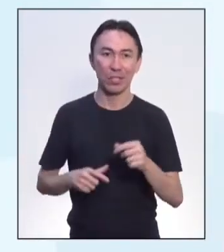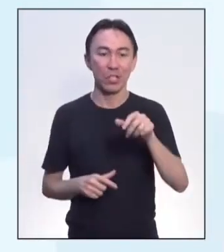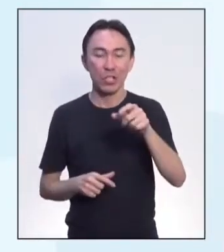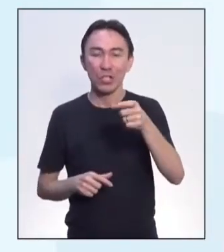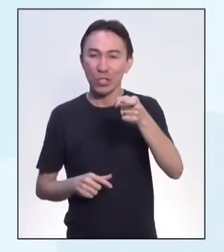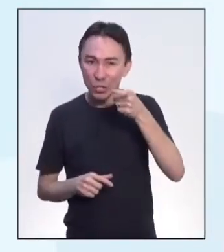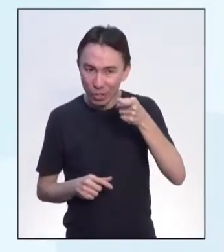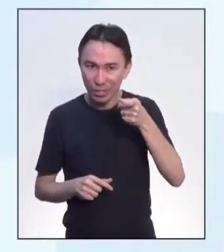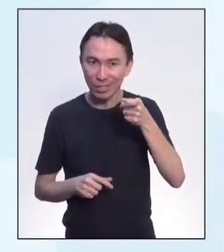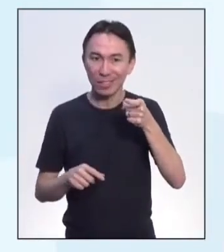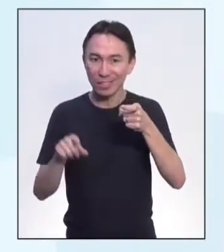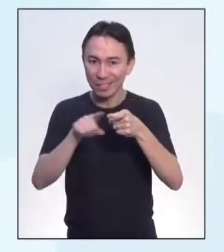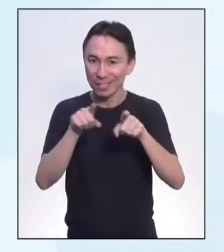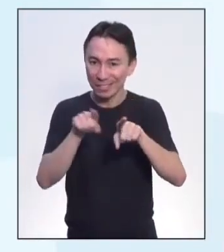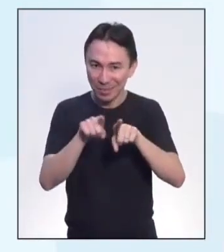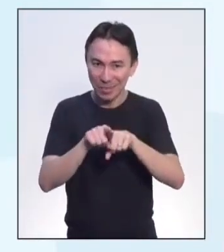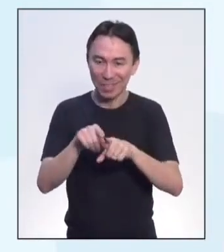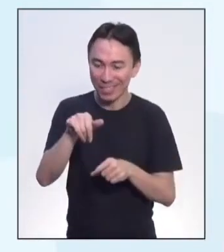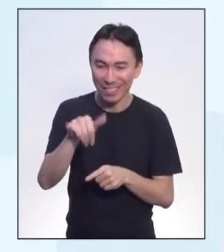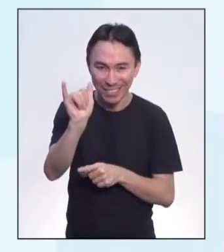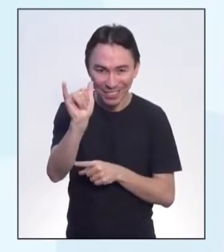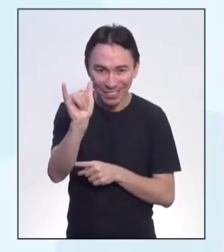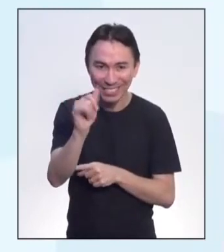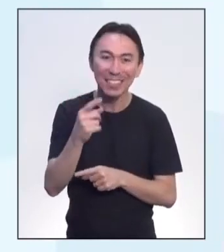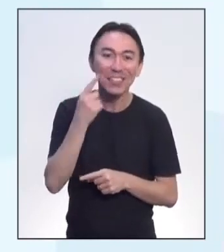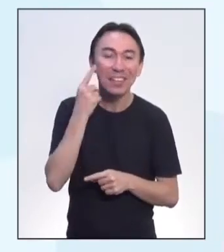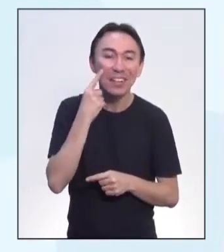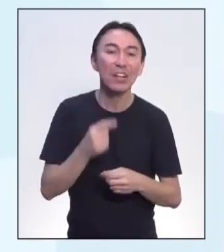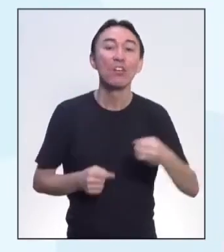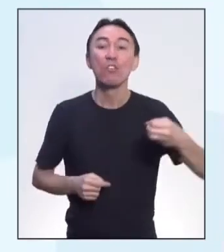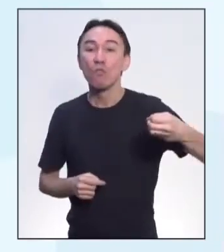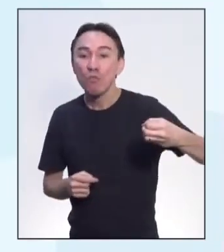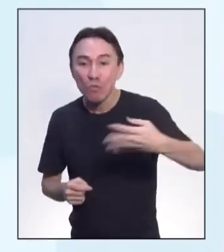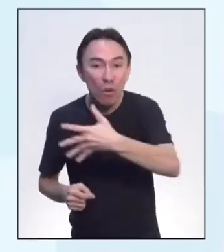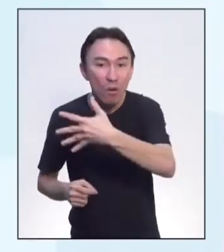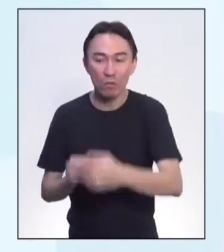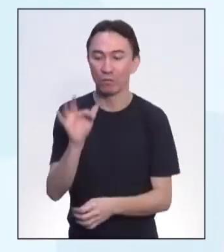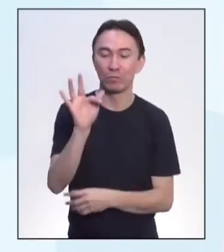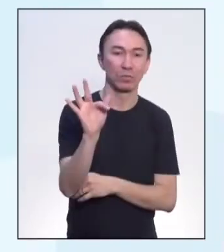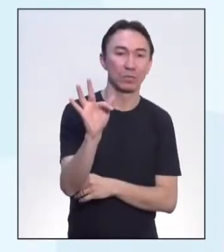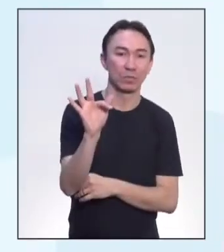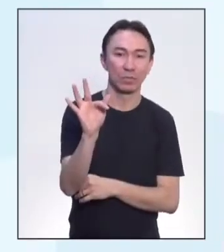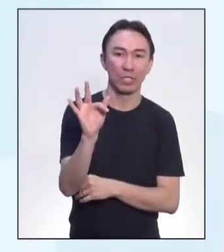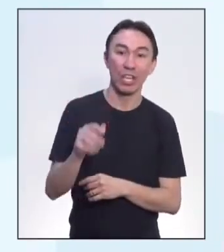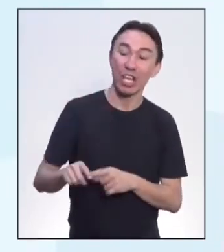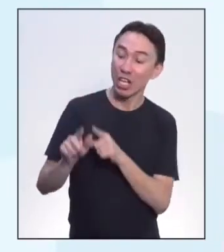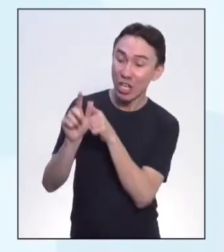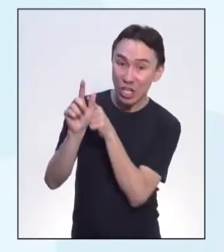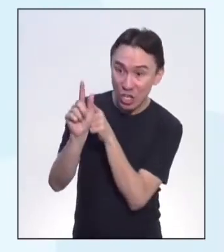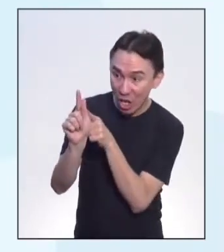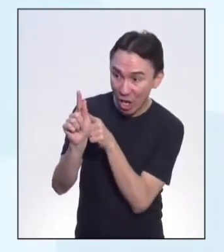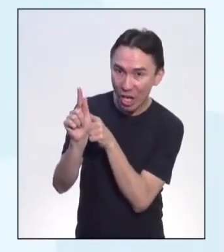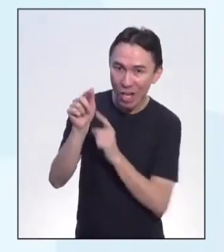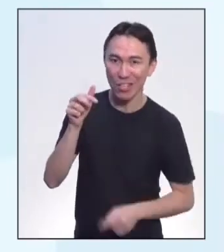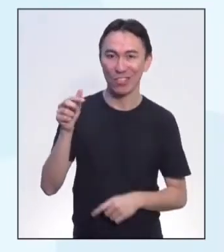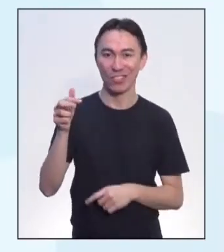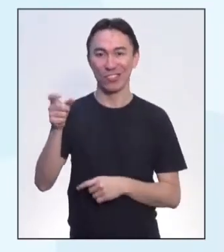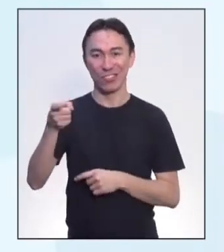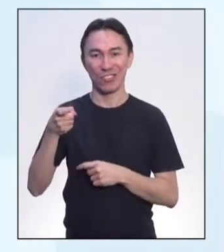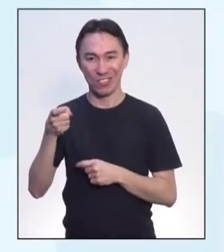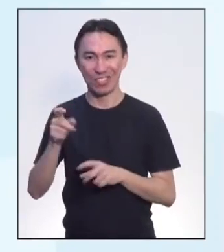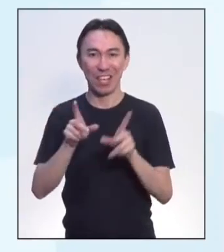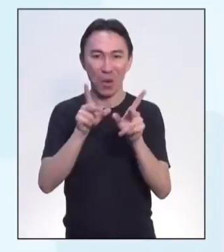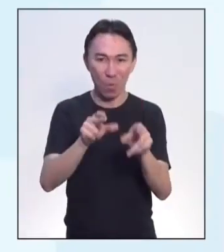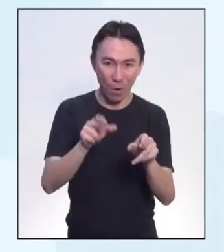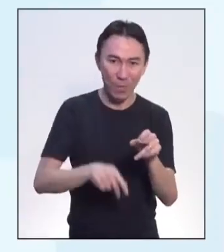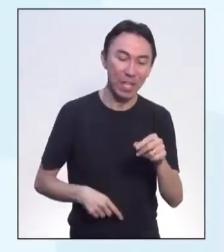função, que a gente chamou de f de x, e eu vou construir uma nova função que chama g de x. Ela é igual a